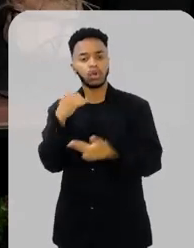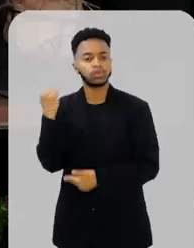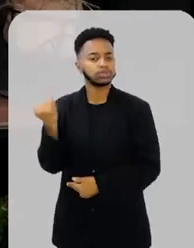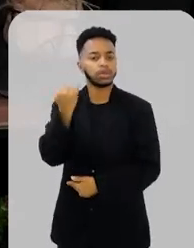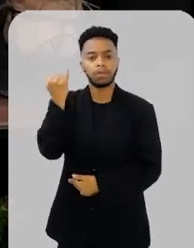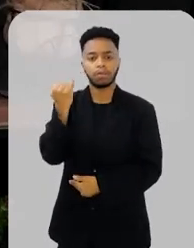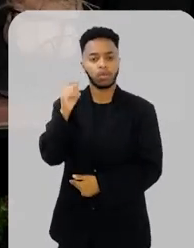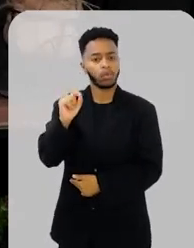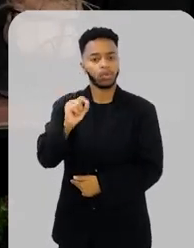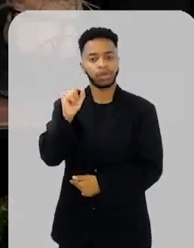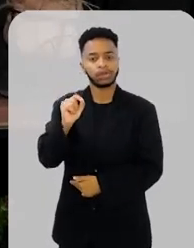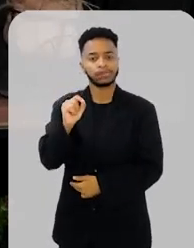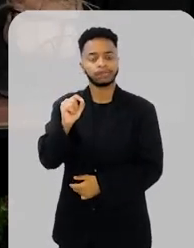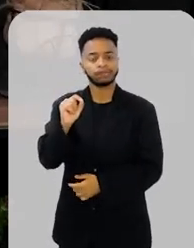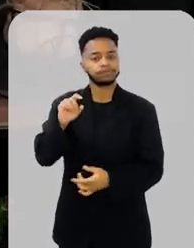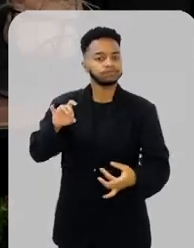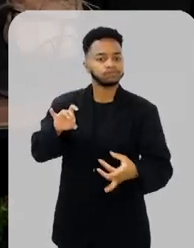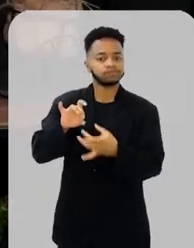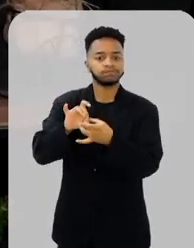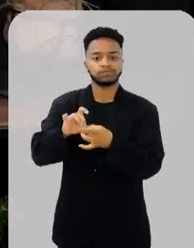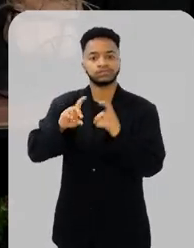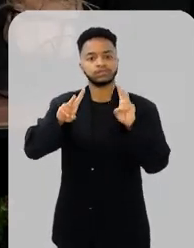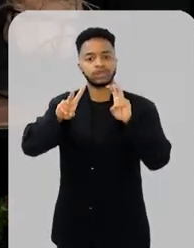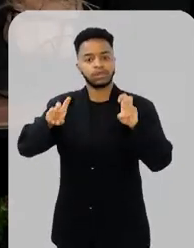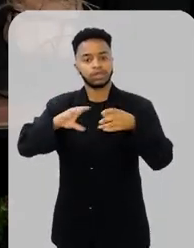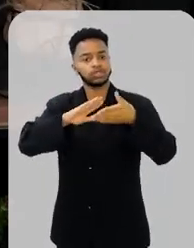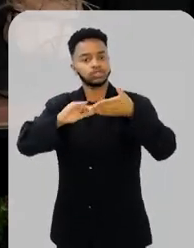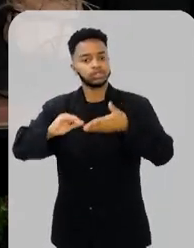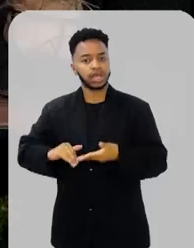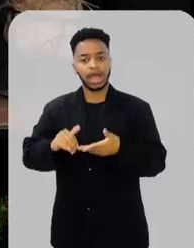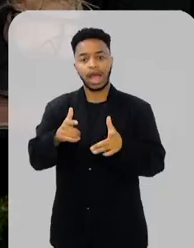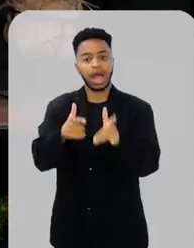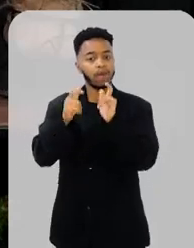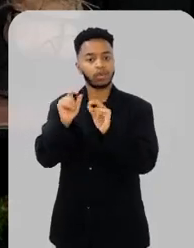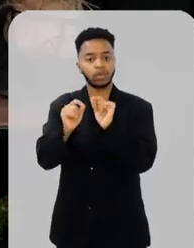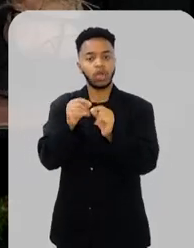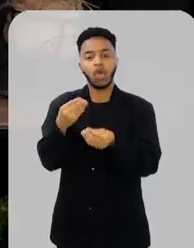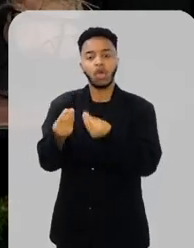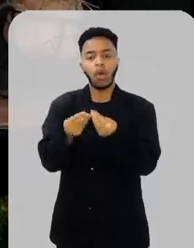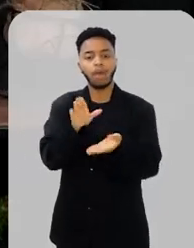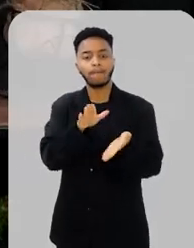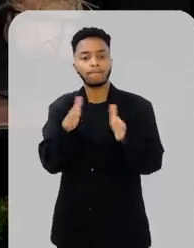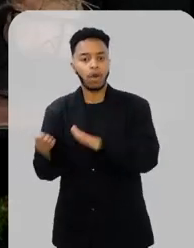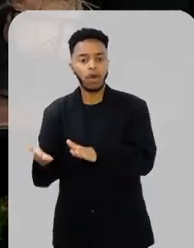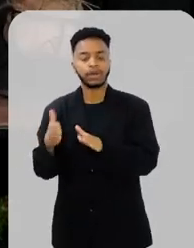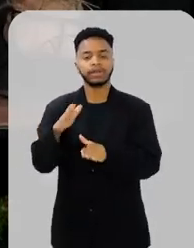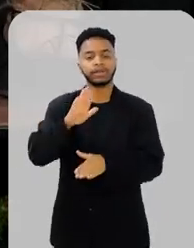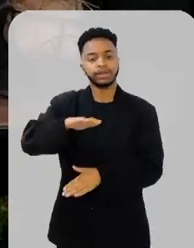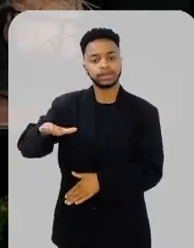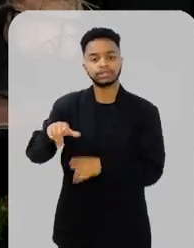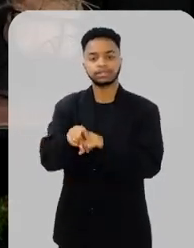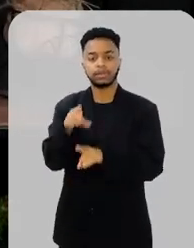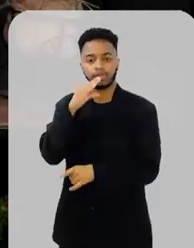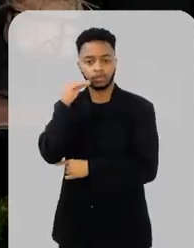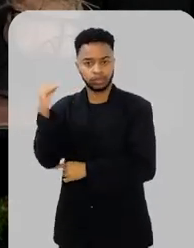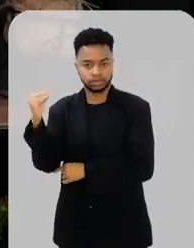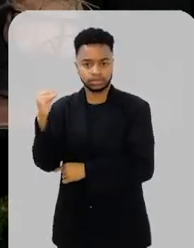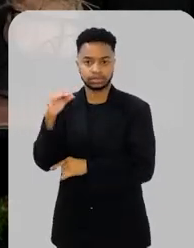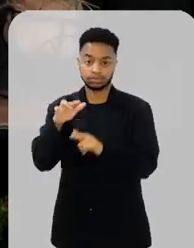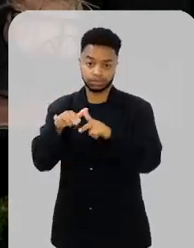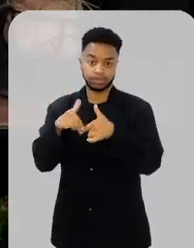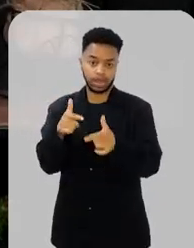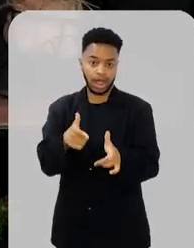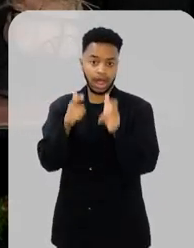muito importante que tem afetação à questão do desarmamento, que é a letalidade contra crianças e